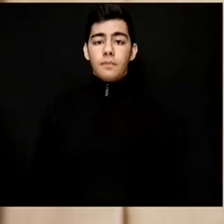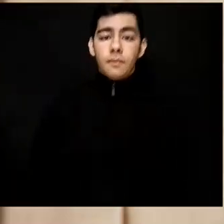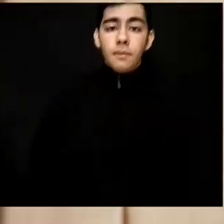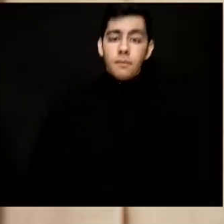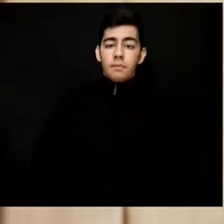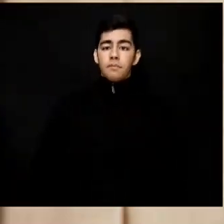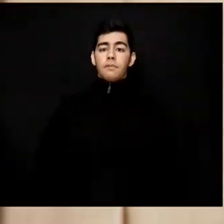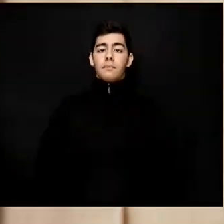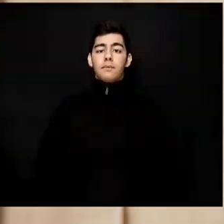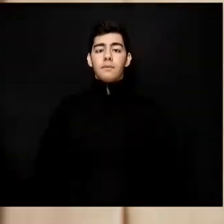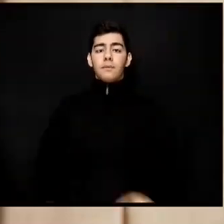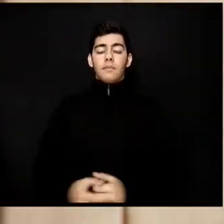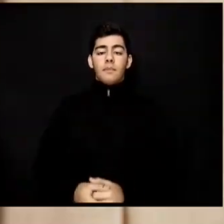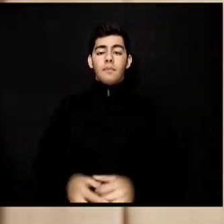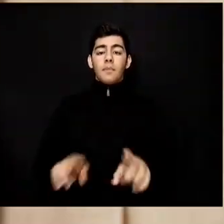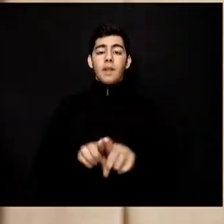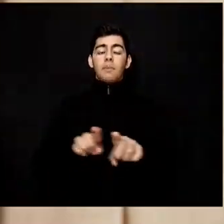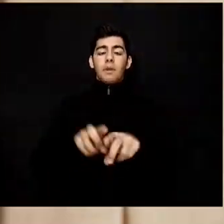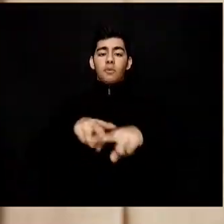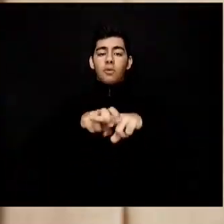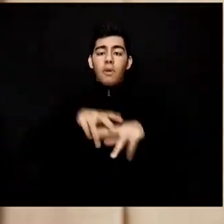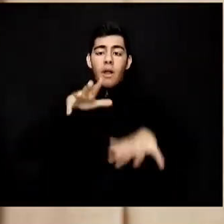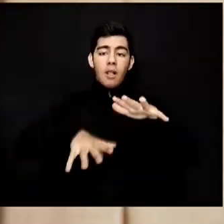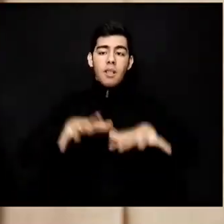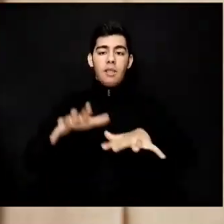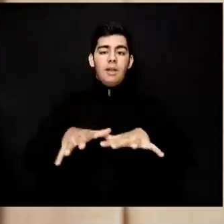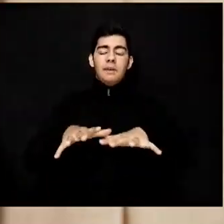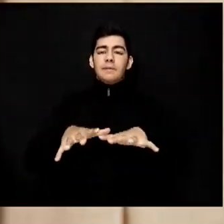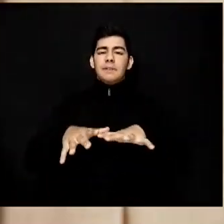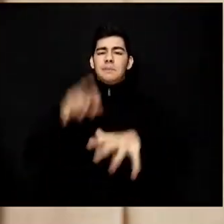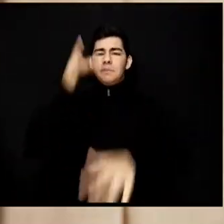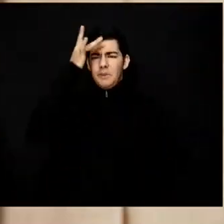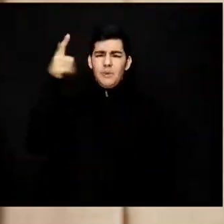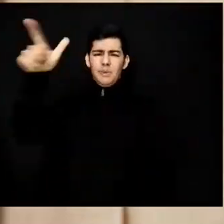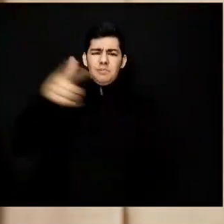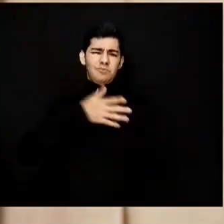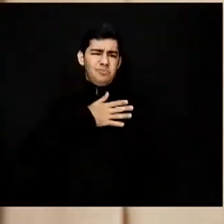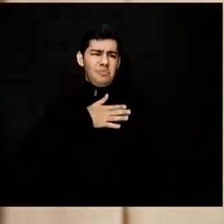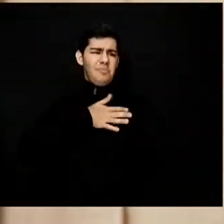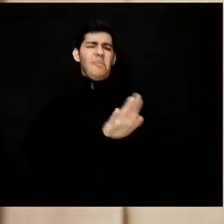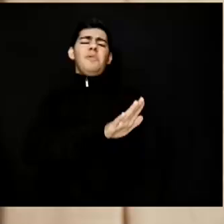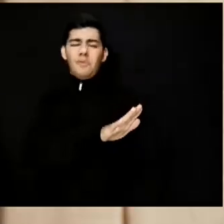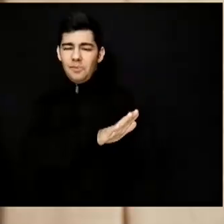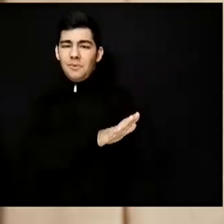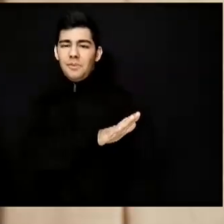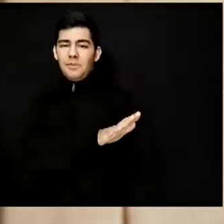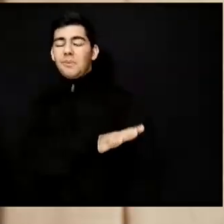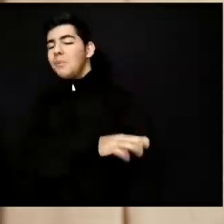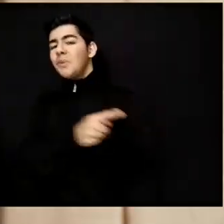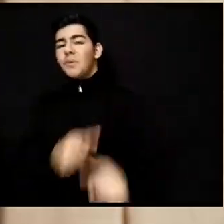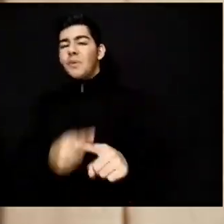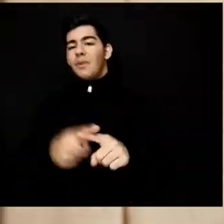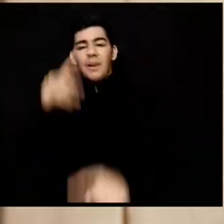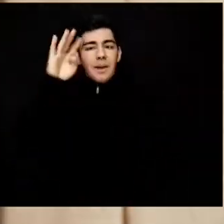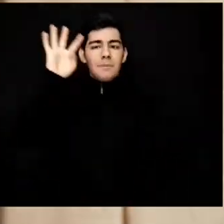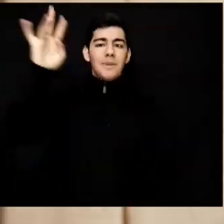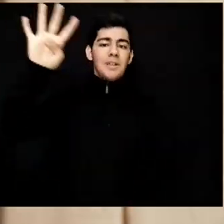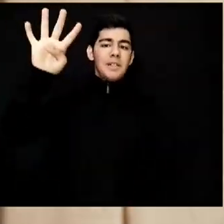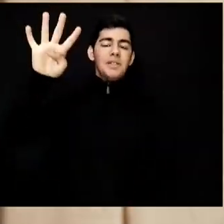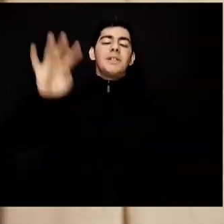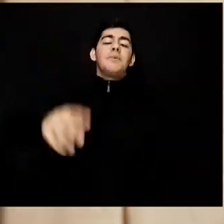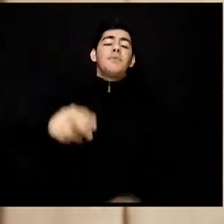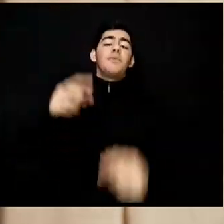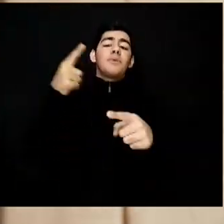dos búzios. Existe muito preconceito, porque as pessoas acham que está atrelado apenas à questão da religiosidade, e